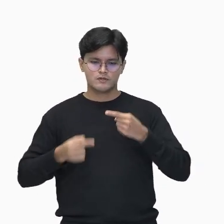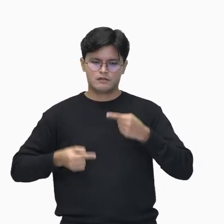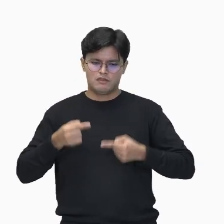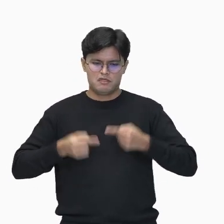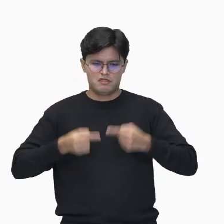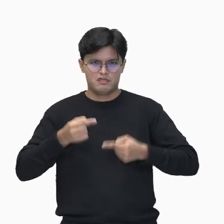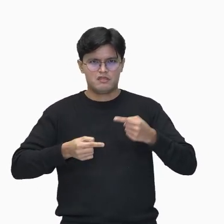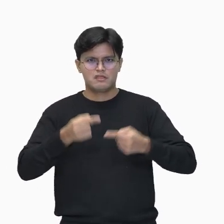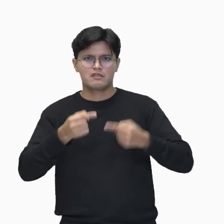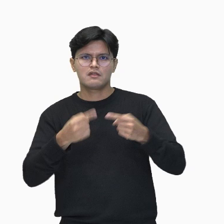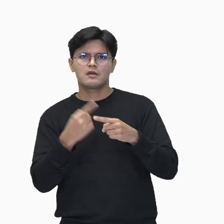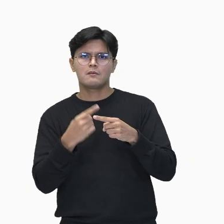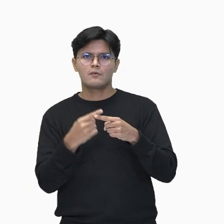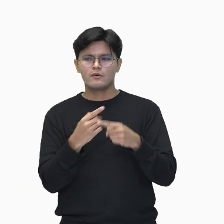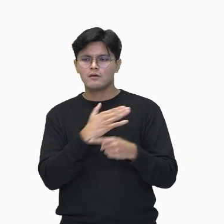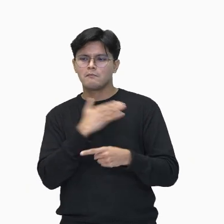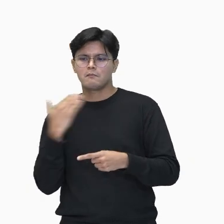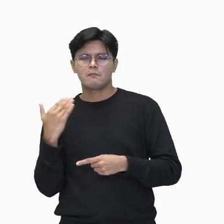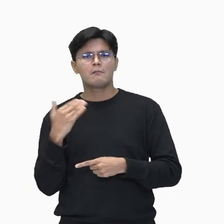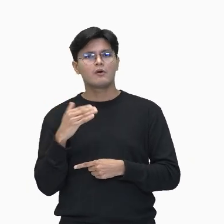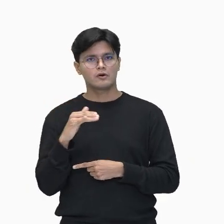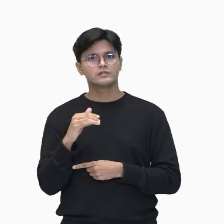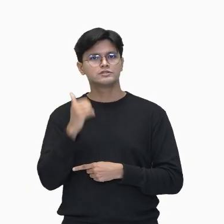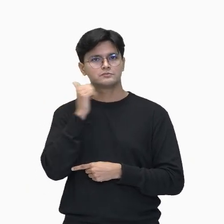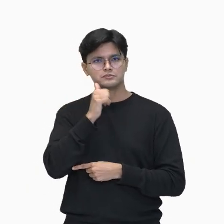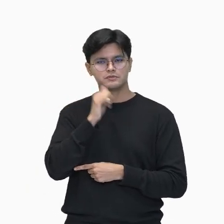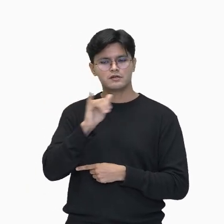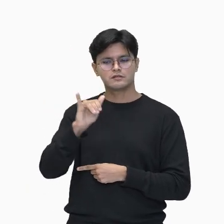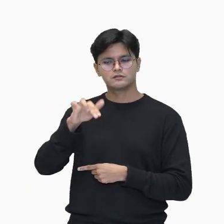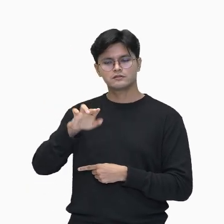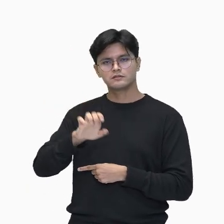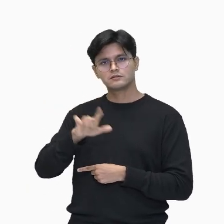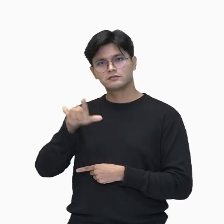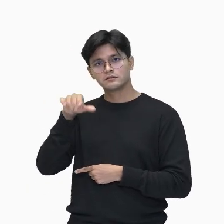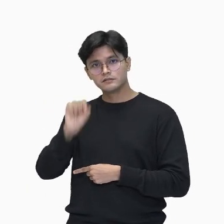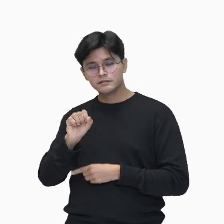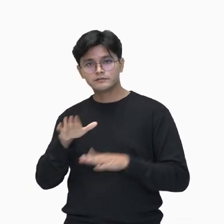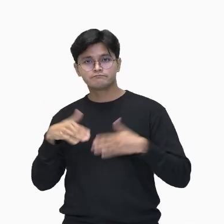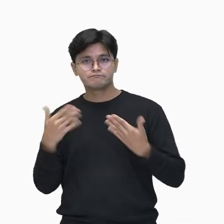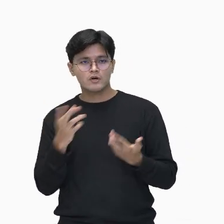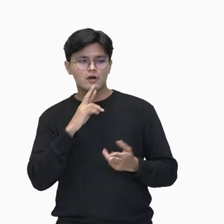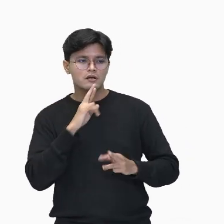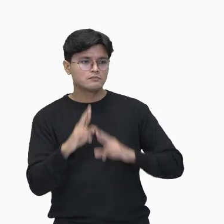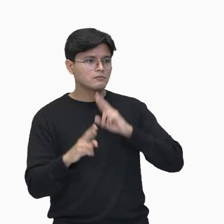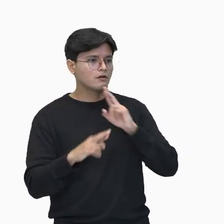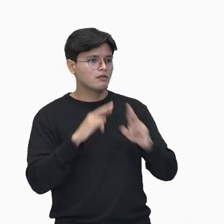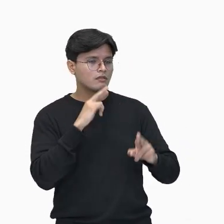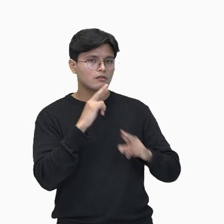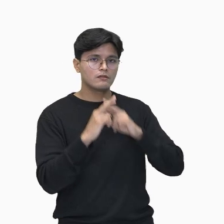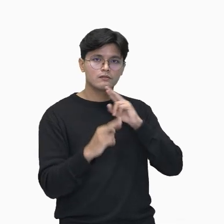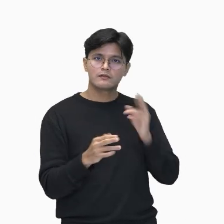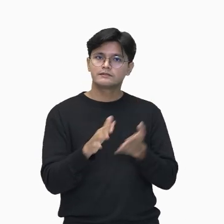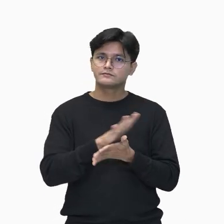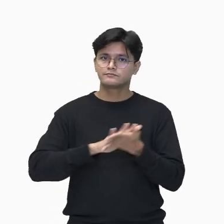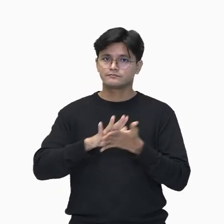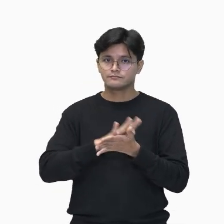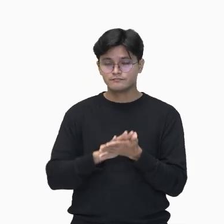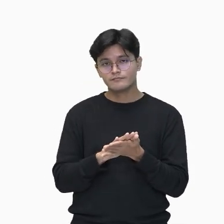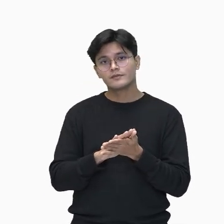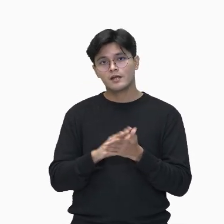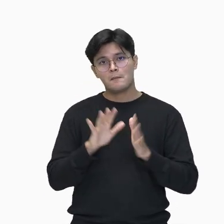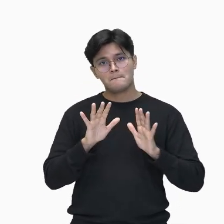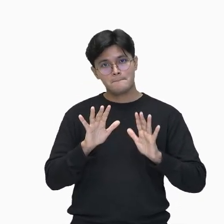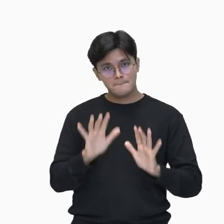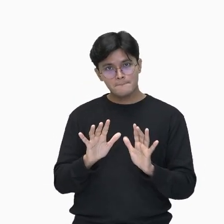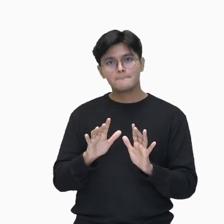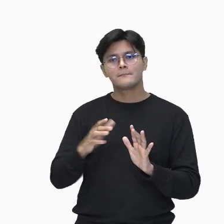dela nenhum deles respondeu a Tais perguntas cousa que agradasse ao errei